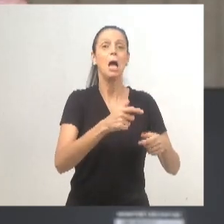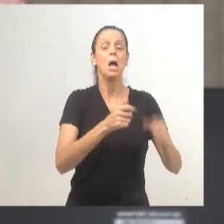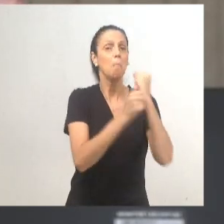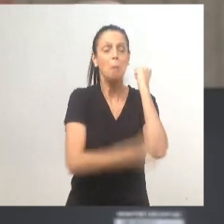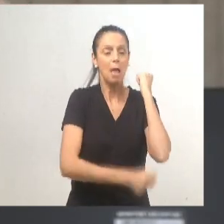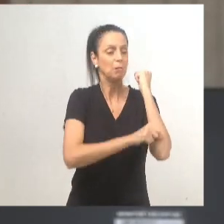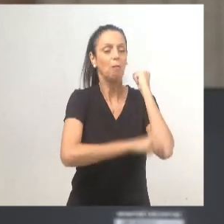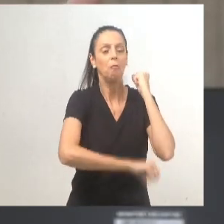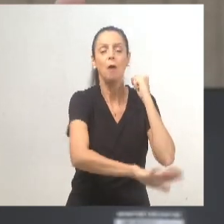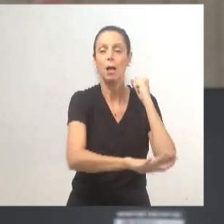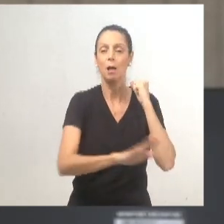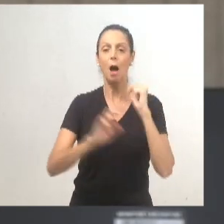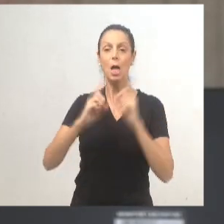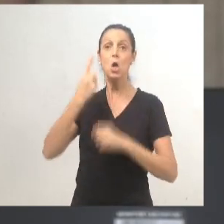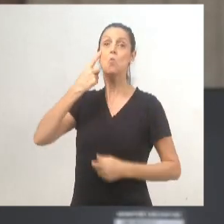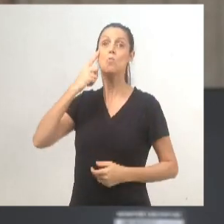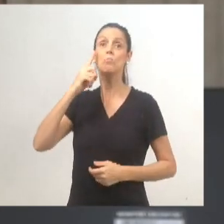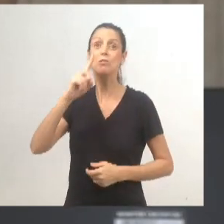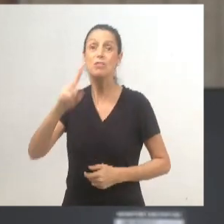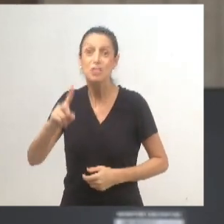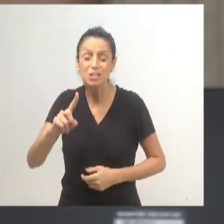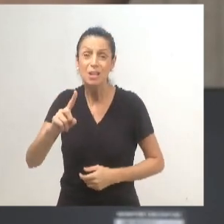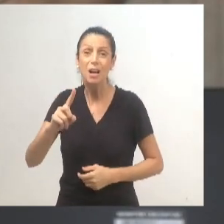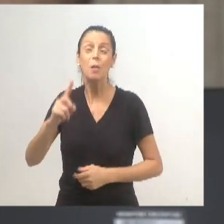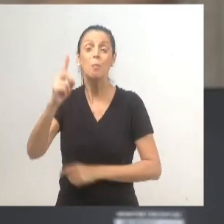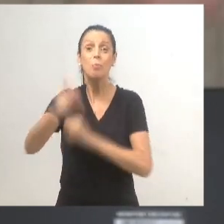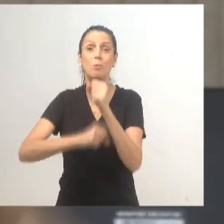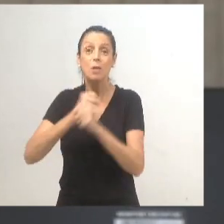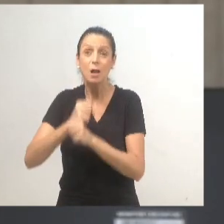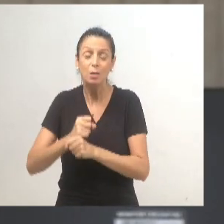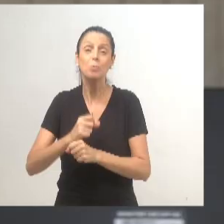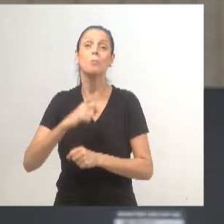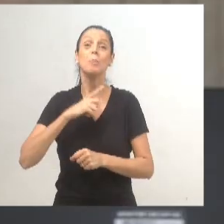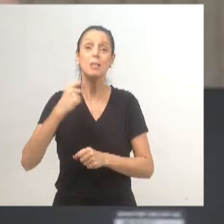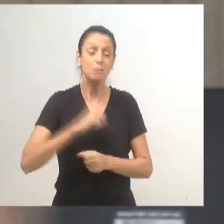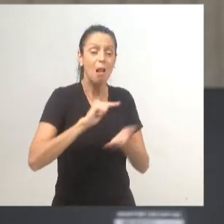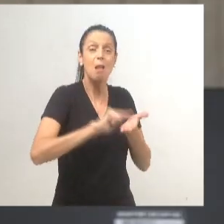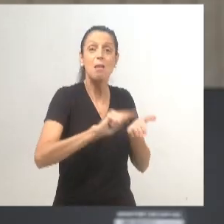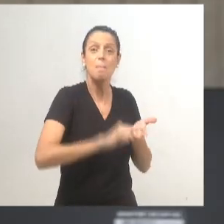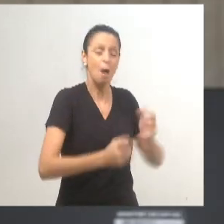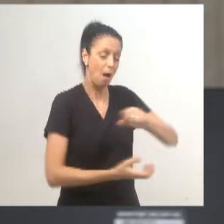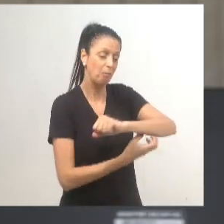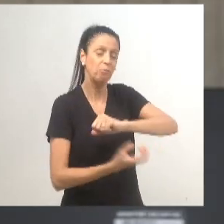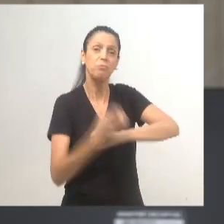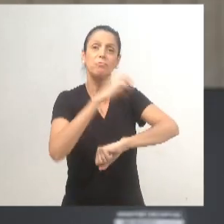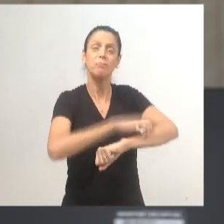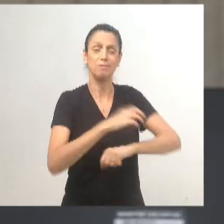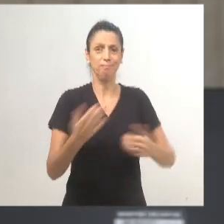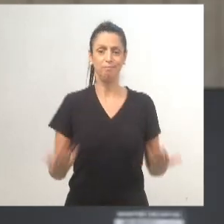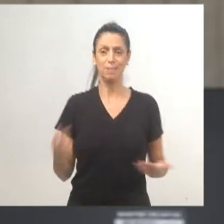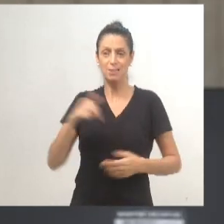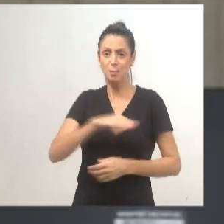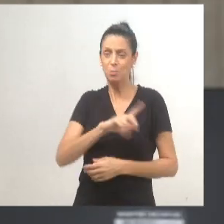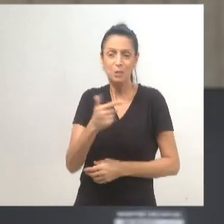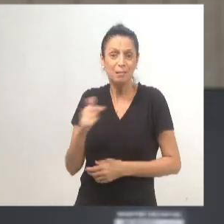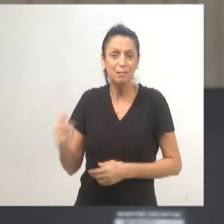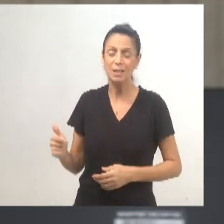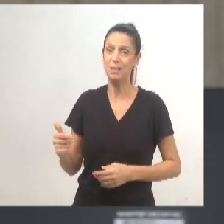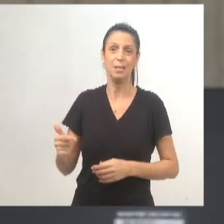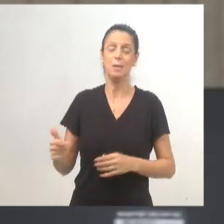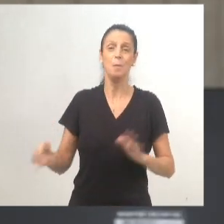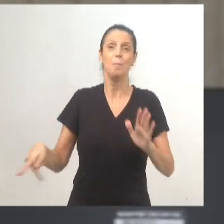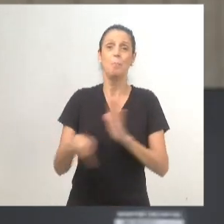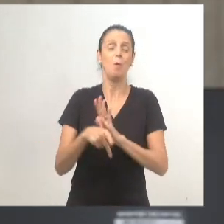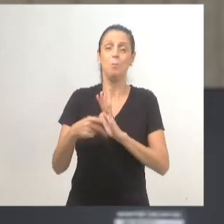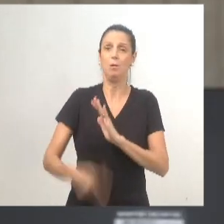fossa do cidadão. Isso de quem tem a fossa, que muitos bairros, muitas famílias, muitos locais nem tem, né, esse serviço infelizmente, implantado.